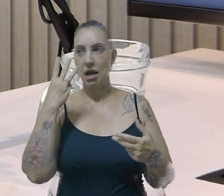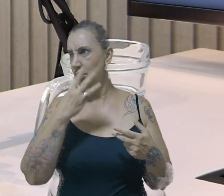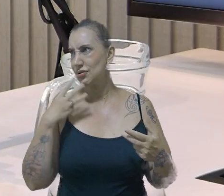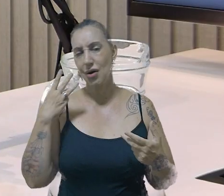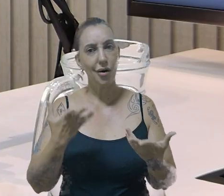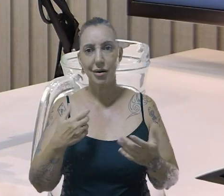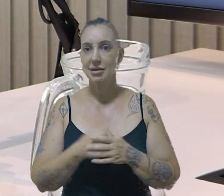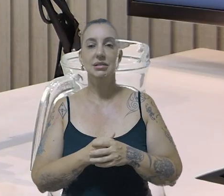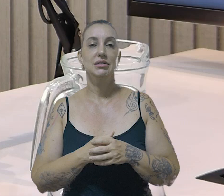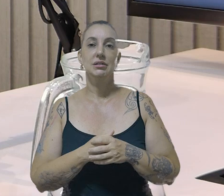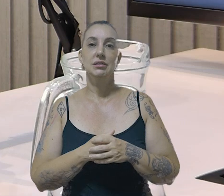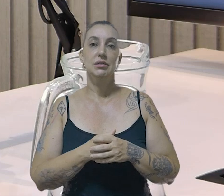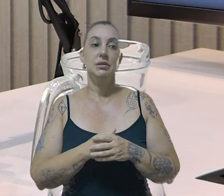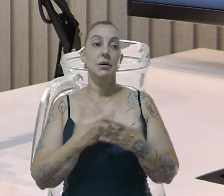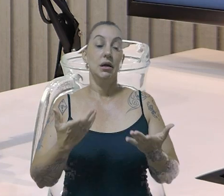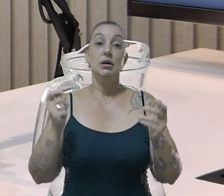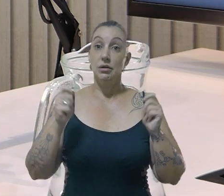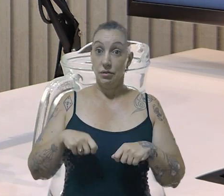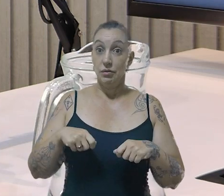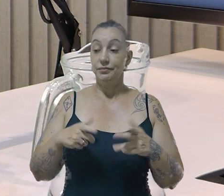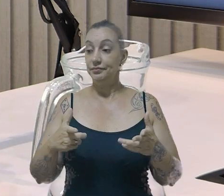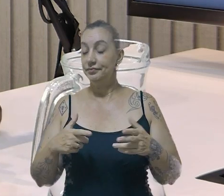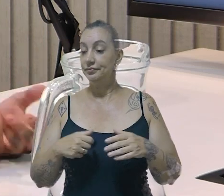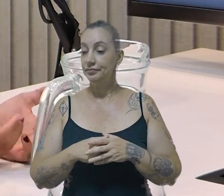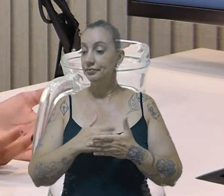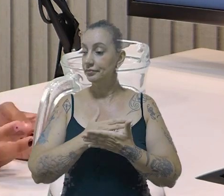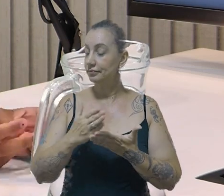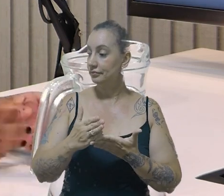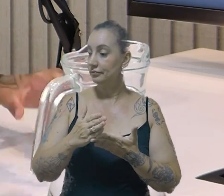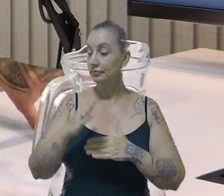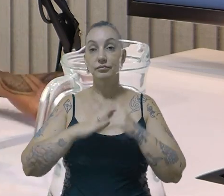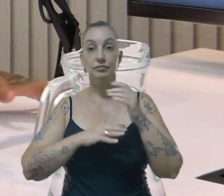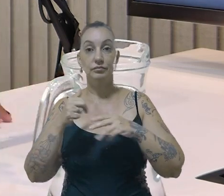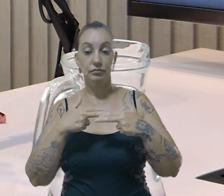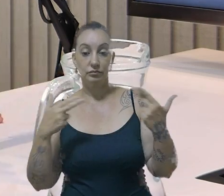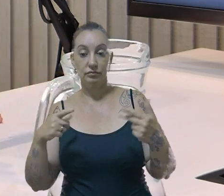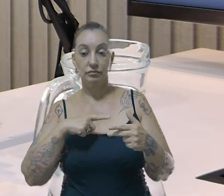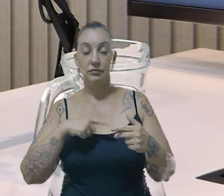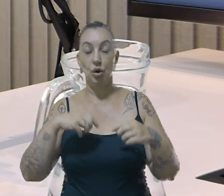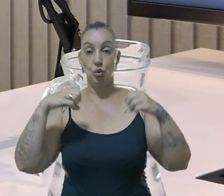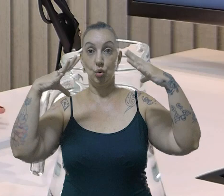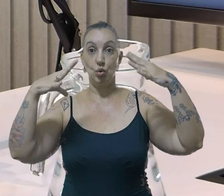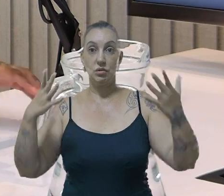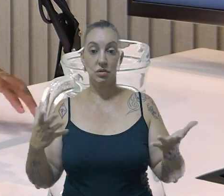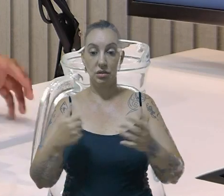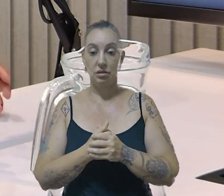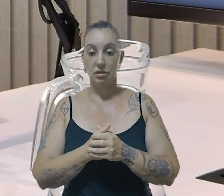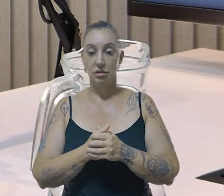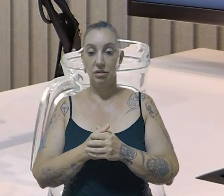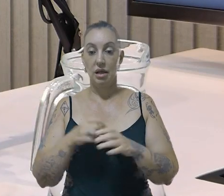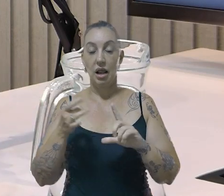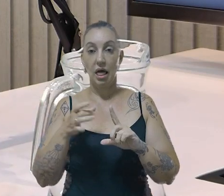eh mas a a condição técnica ela pauta muito porque aí eu começo a construir umas coisas tinha umas luminárias de lata de de